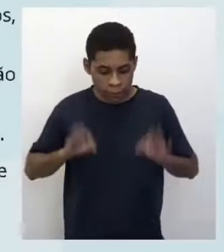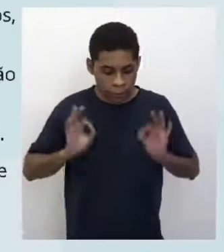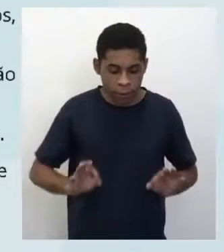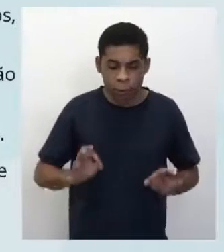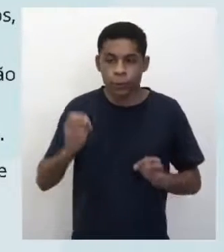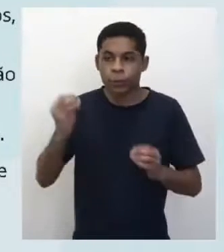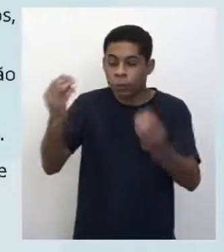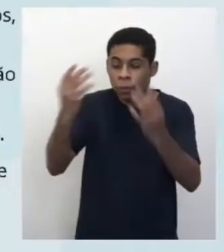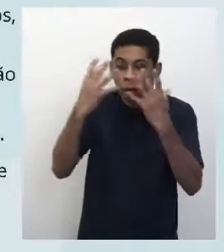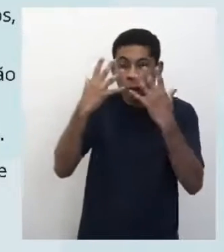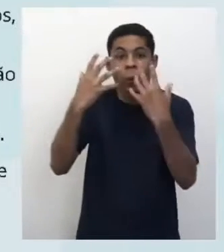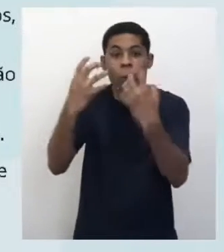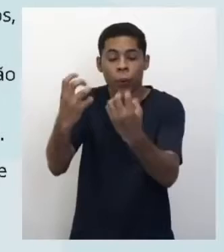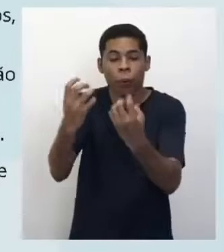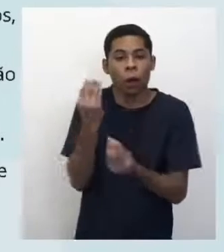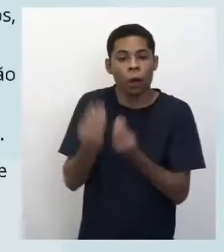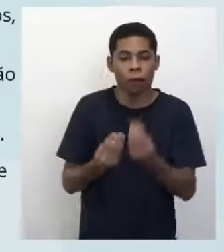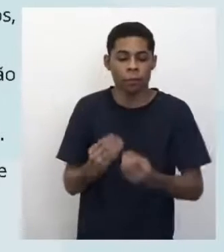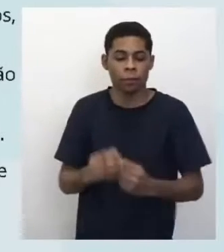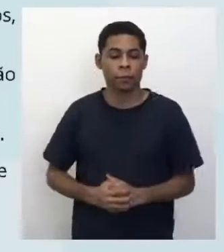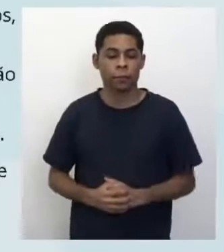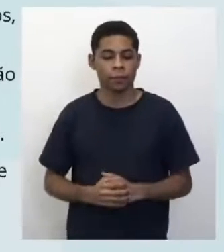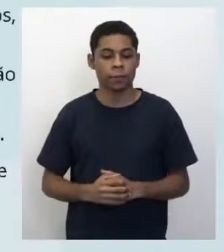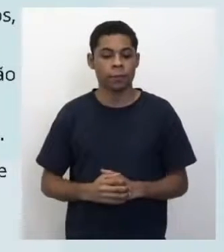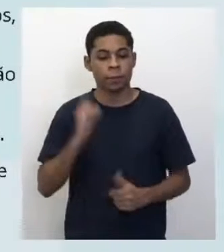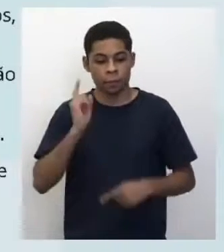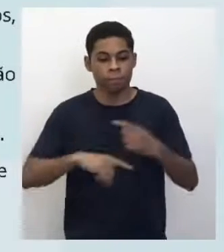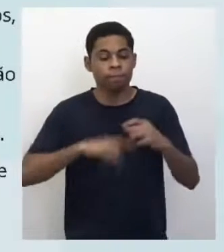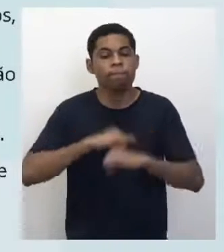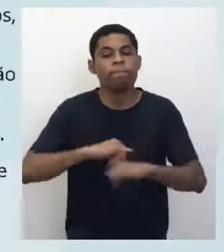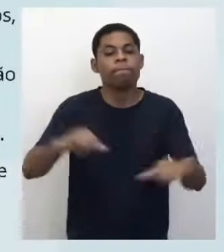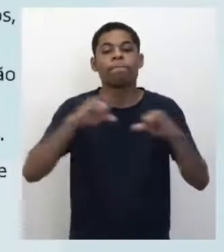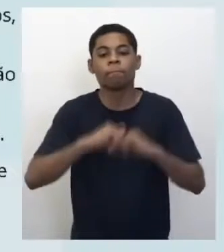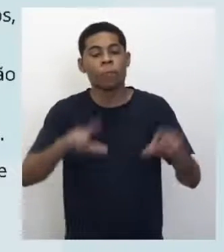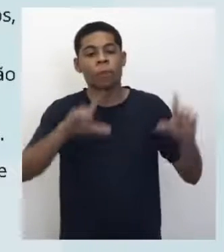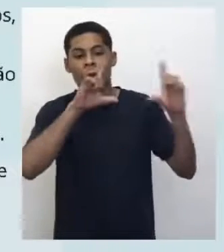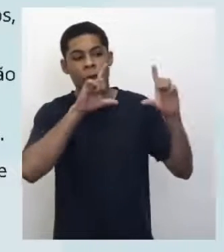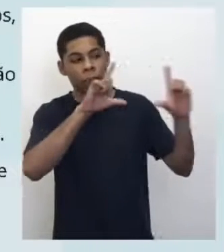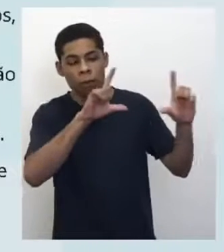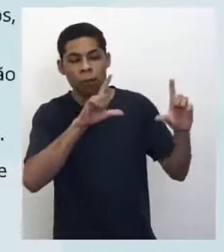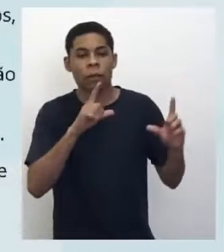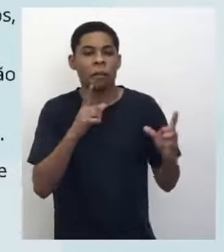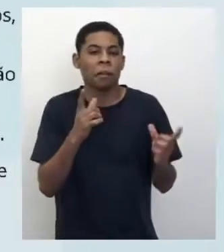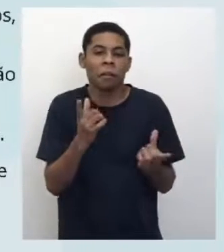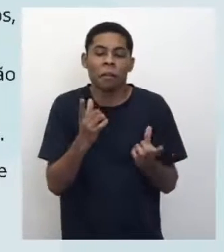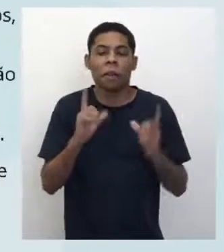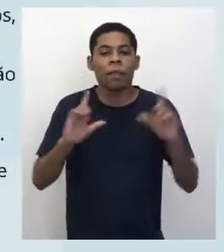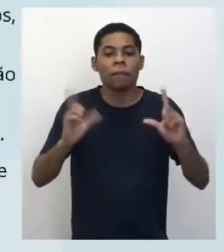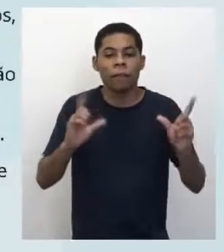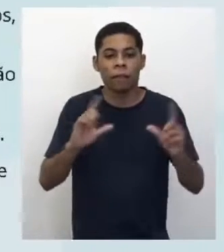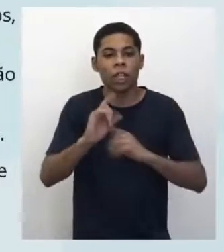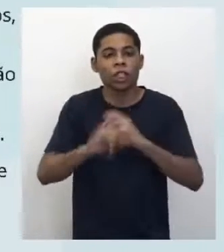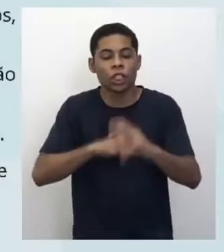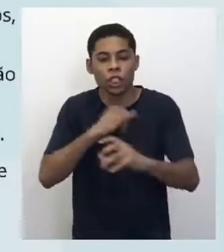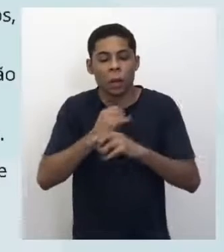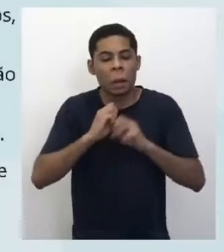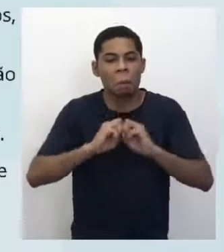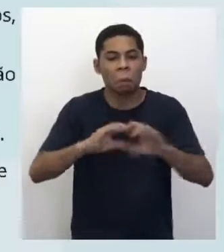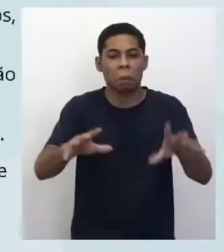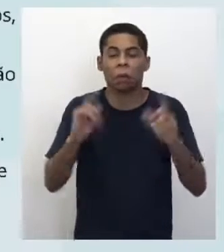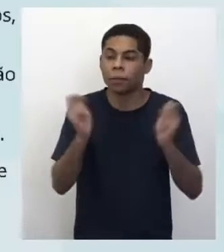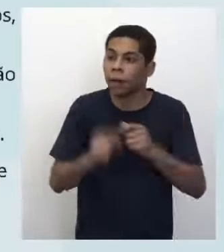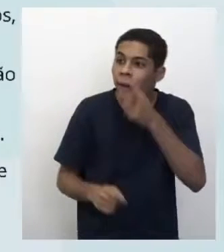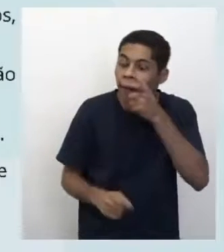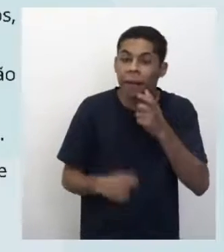iluminação. Divulgação da peça teatral por meio de cartazes e mídias sociais. Hoje em dia nós temos várias mídias sociais